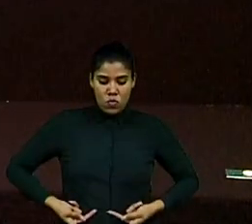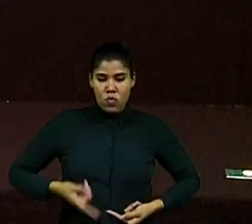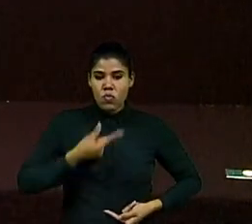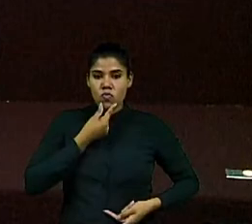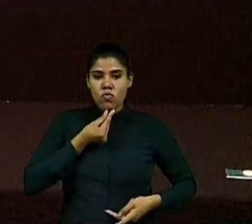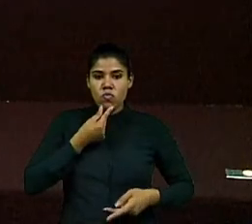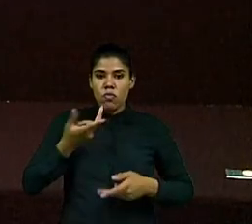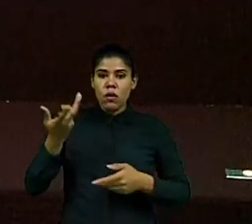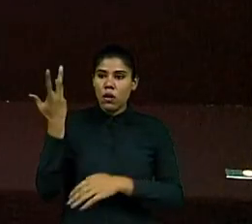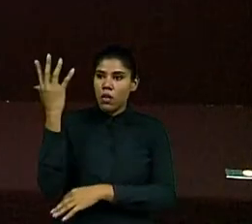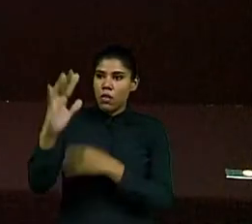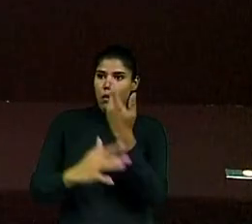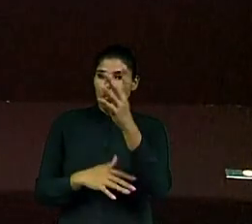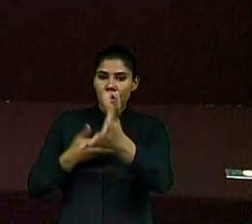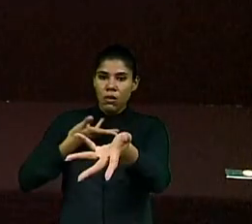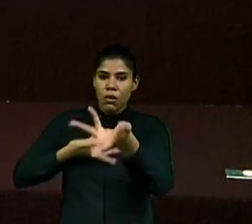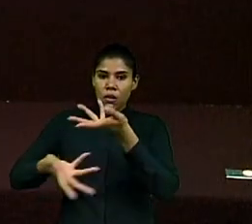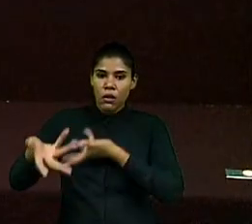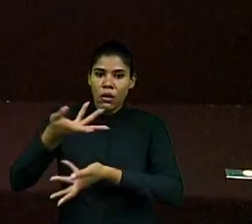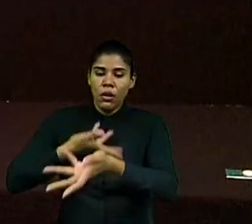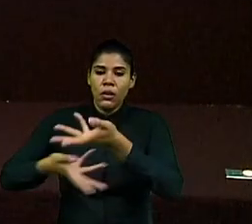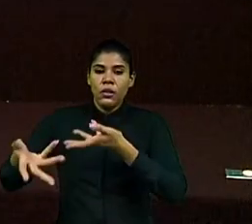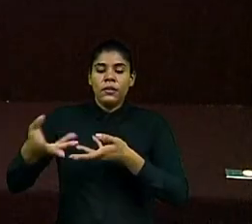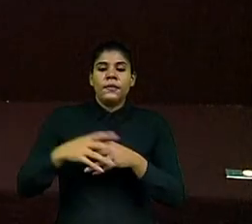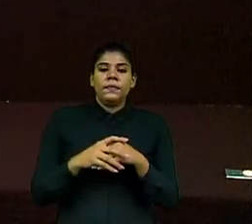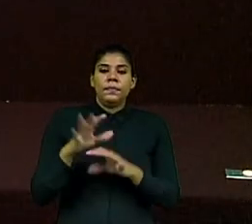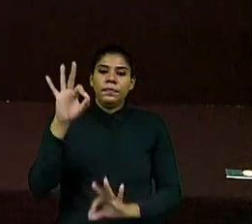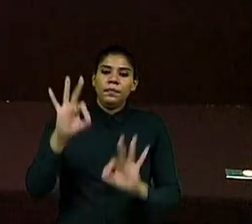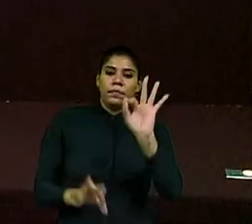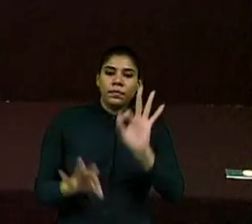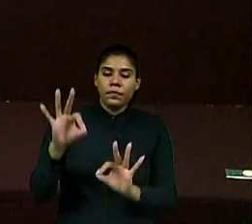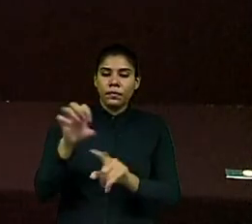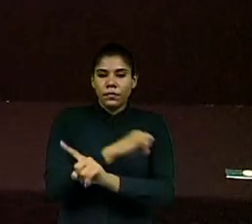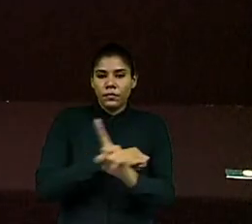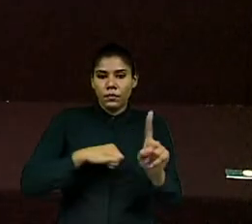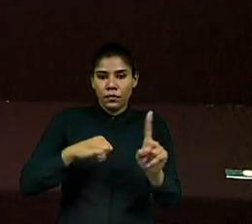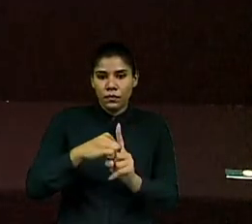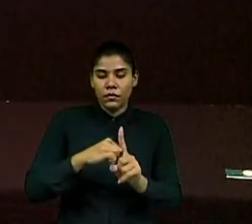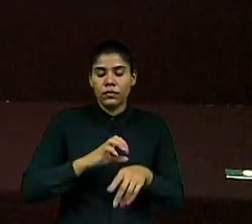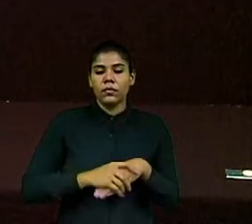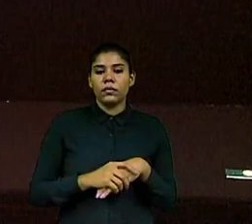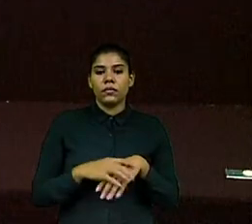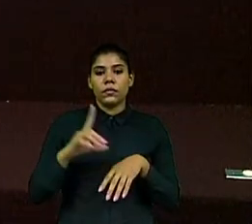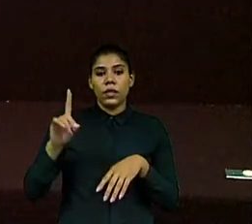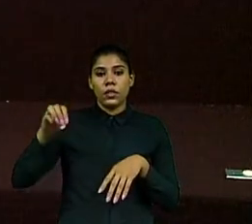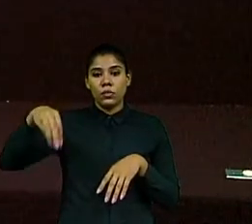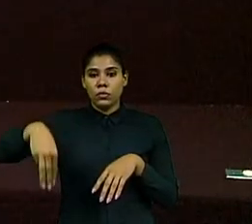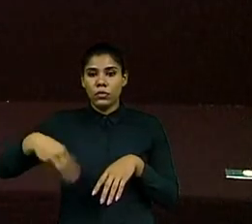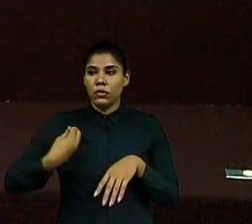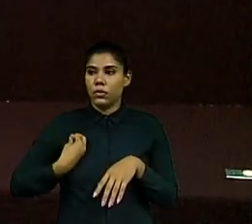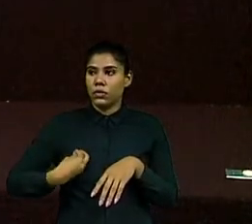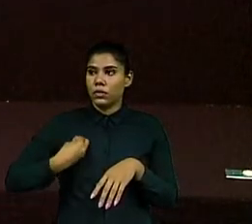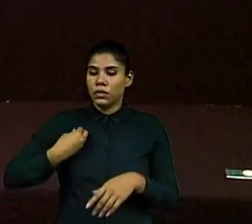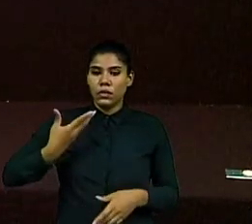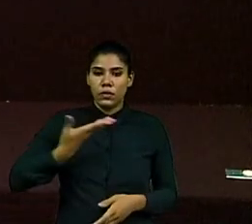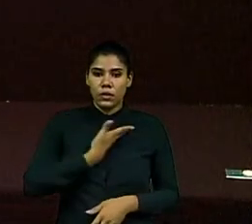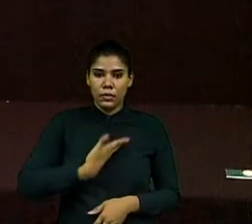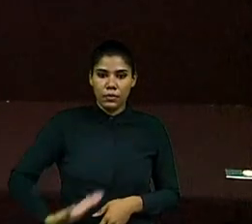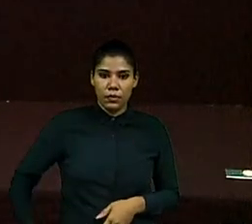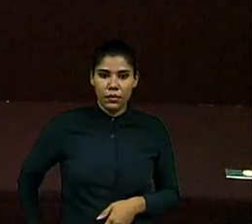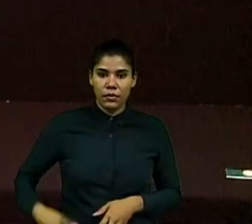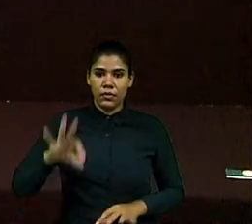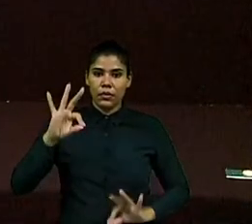com a natureza do homem se organizar em sociedade das formas de administrar a vida pública da organização